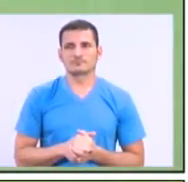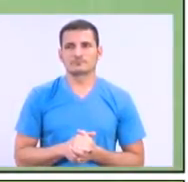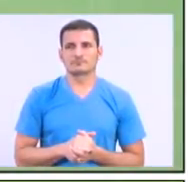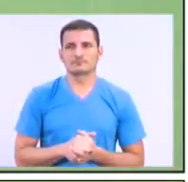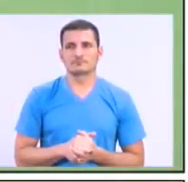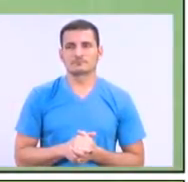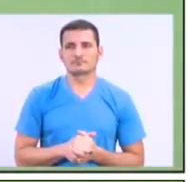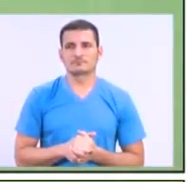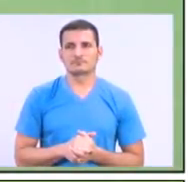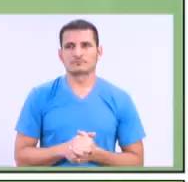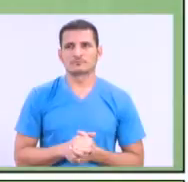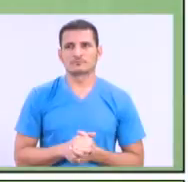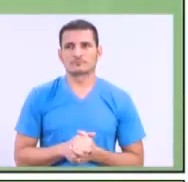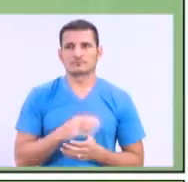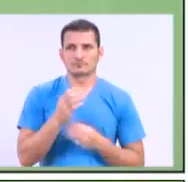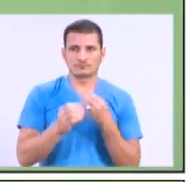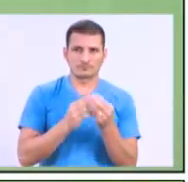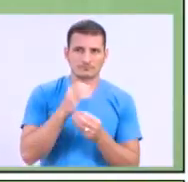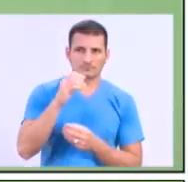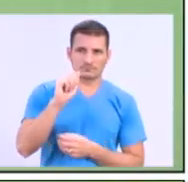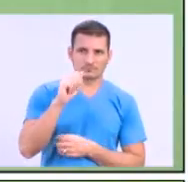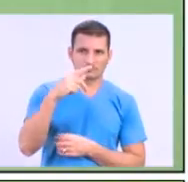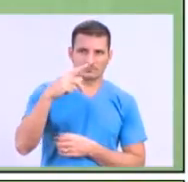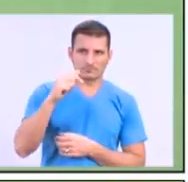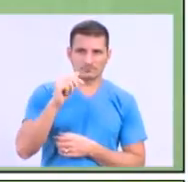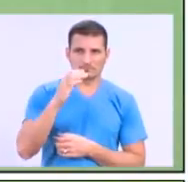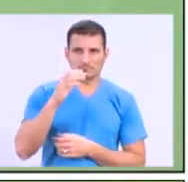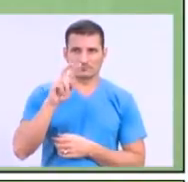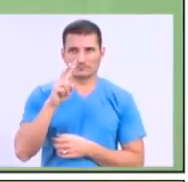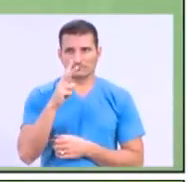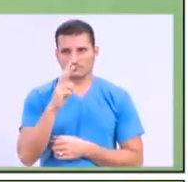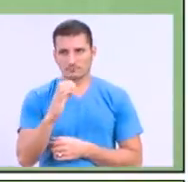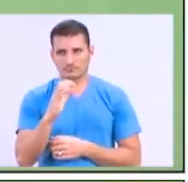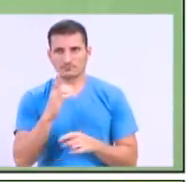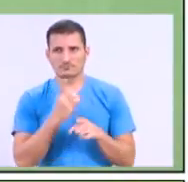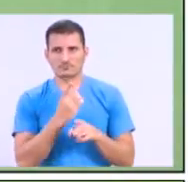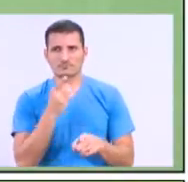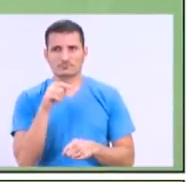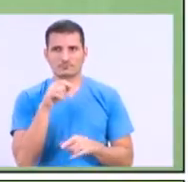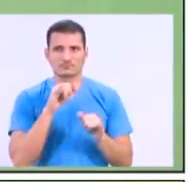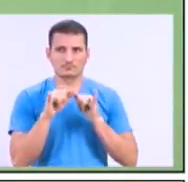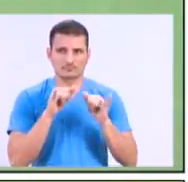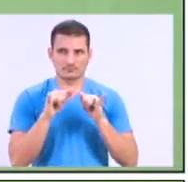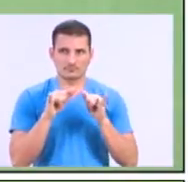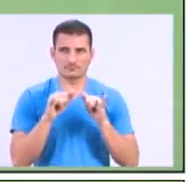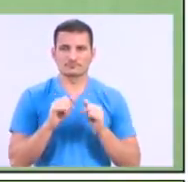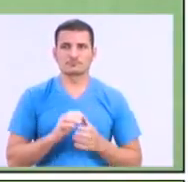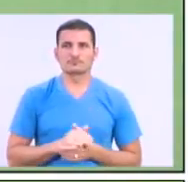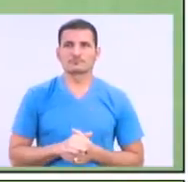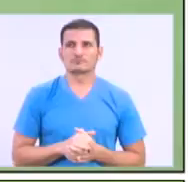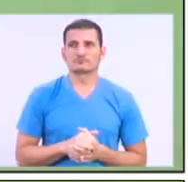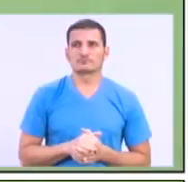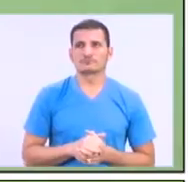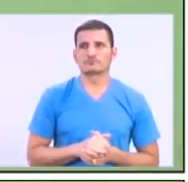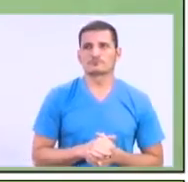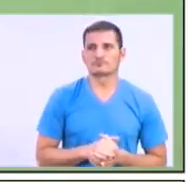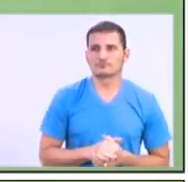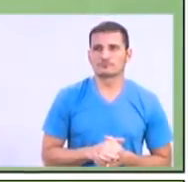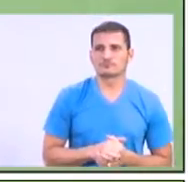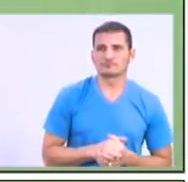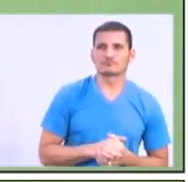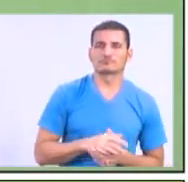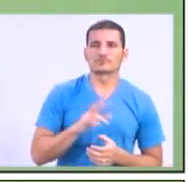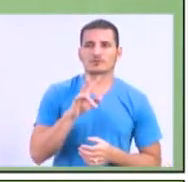Nesse caso, como é que o Apache vai fazer para identificar essas informações? Ele vai buscar dentro